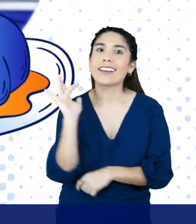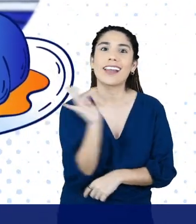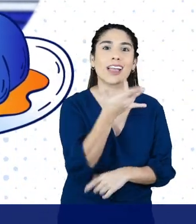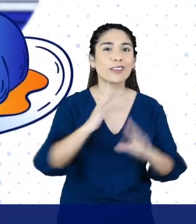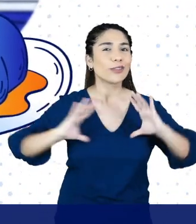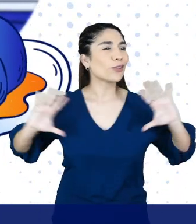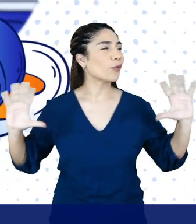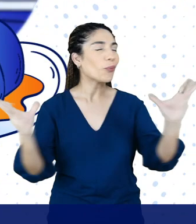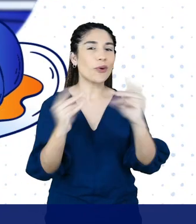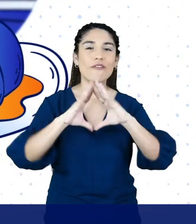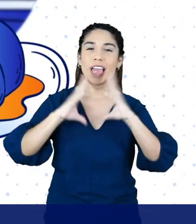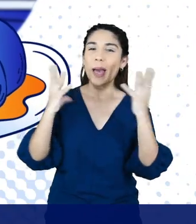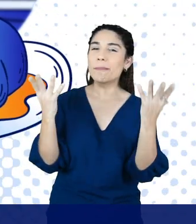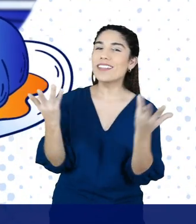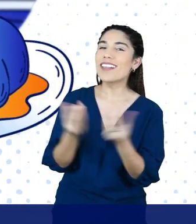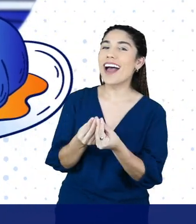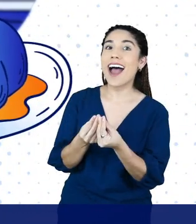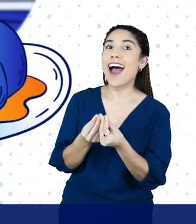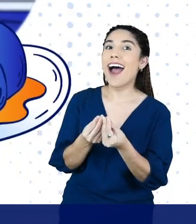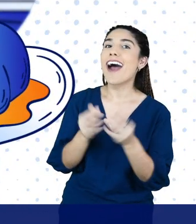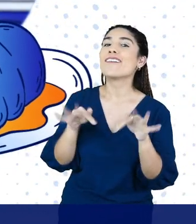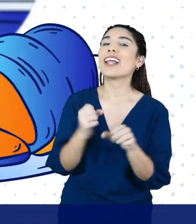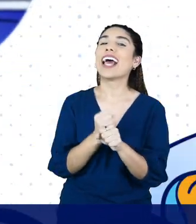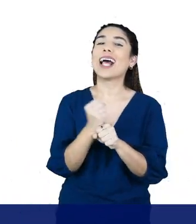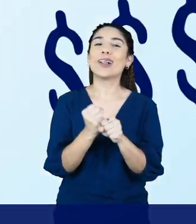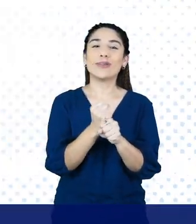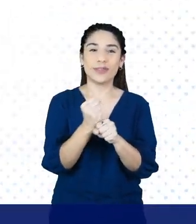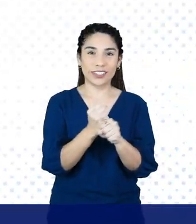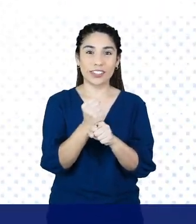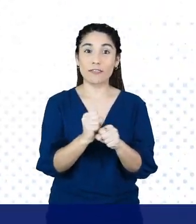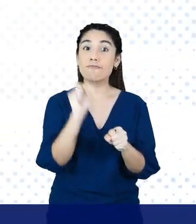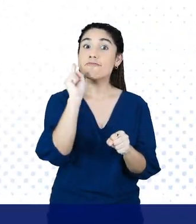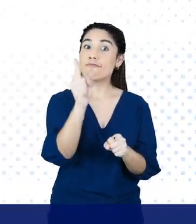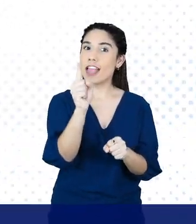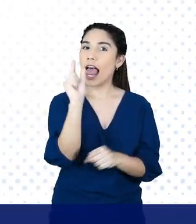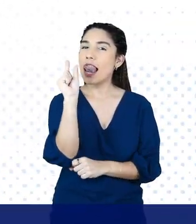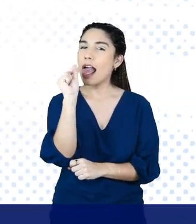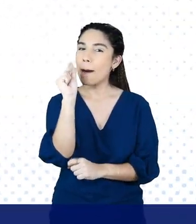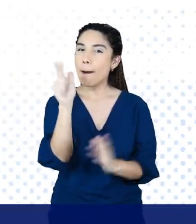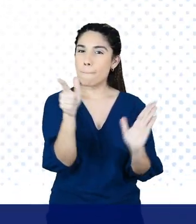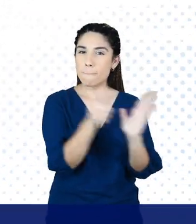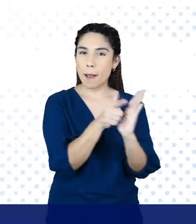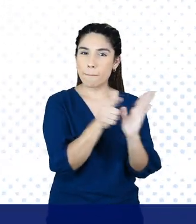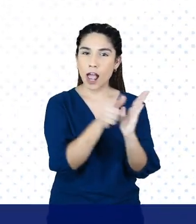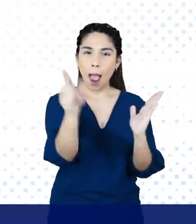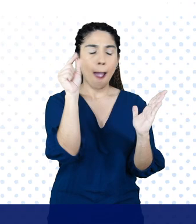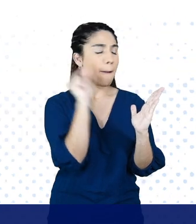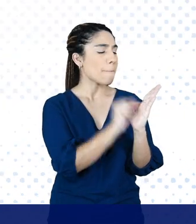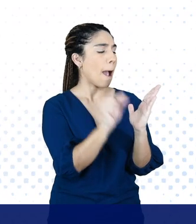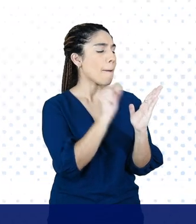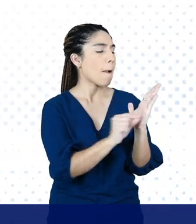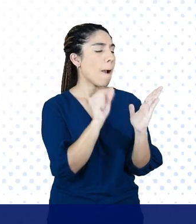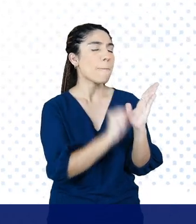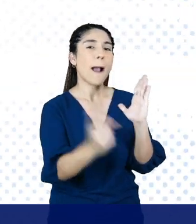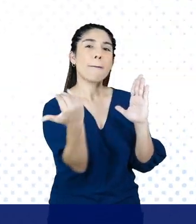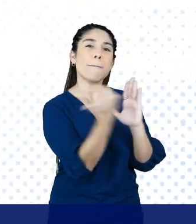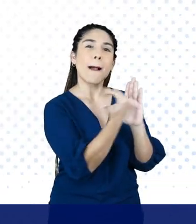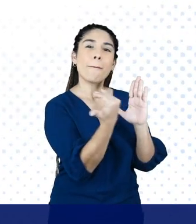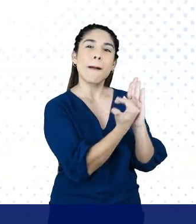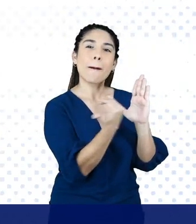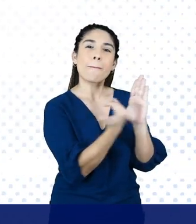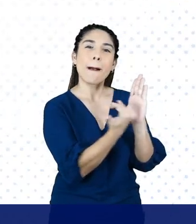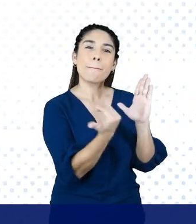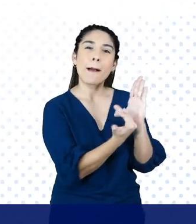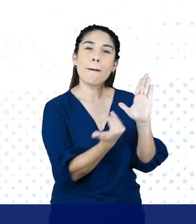deliciosa para toda a família neste fim de ano. Lápis e papel na mão para anotar os ingredientes.